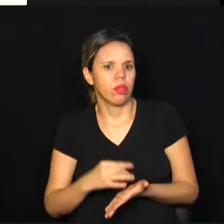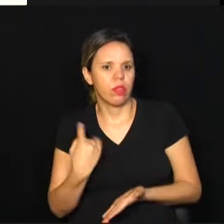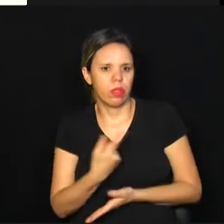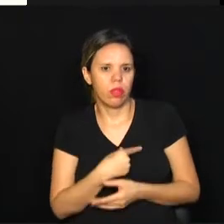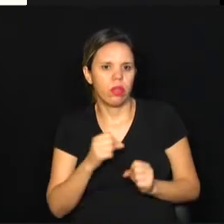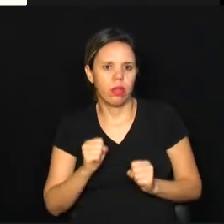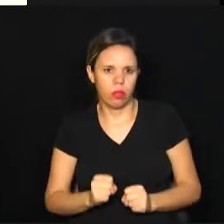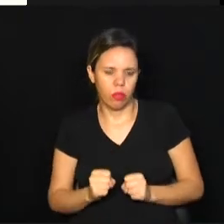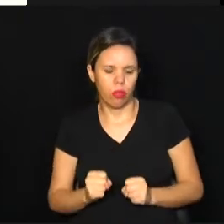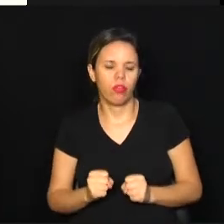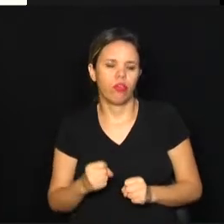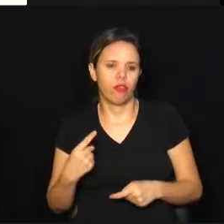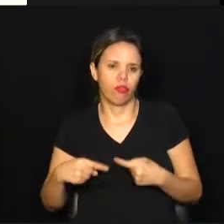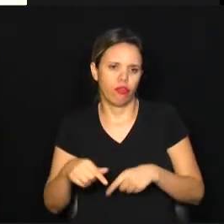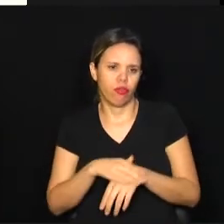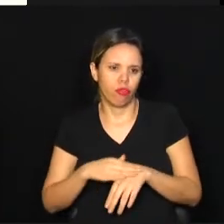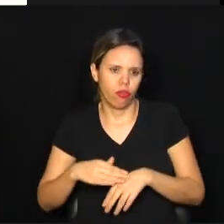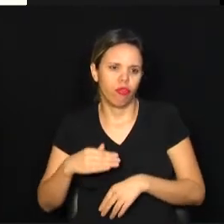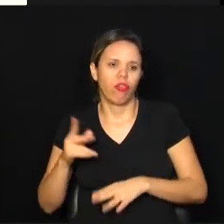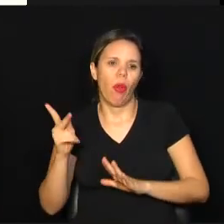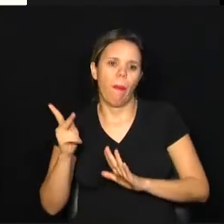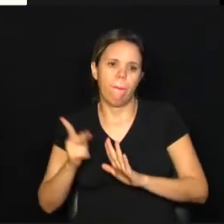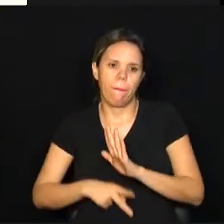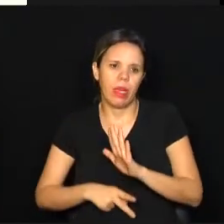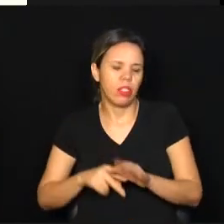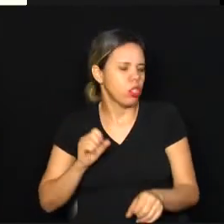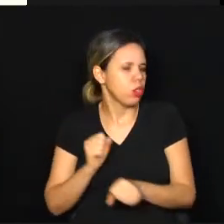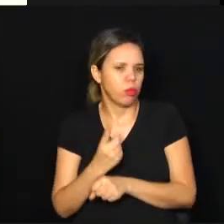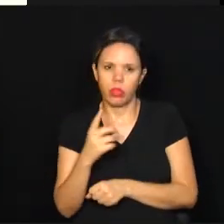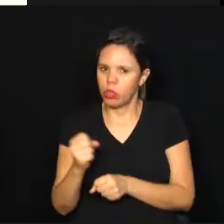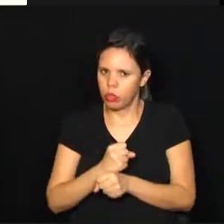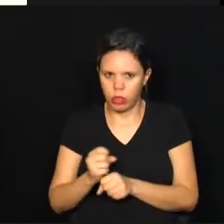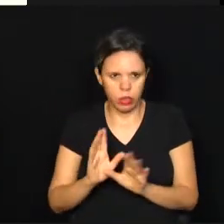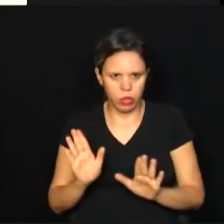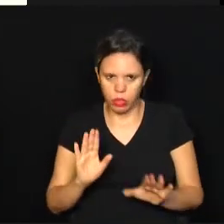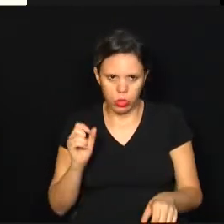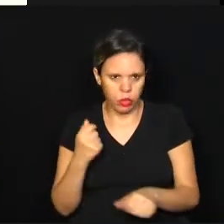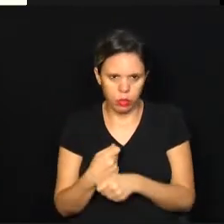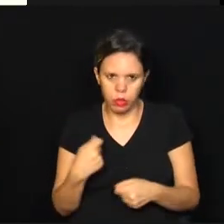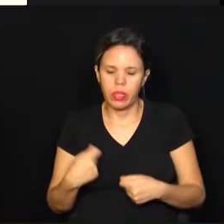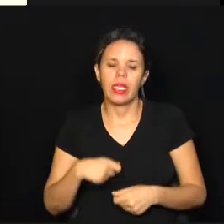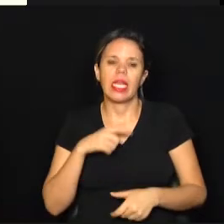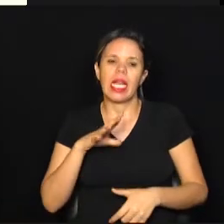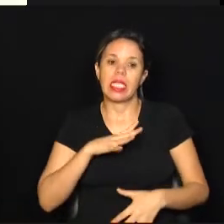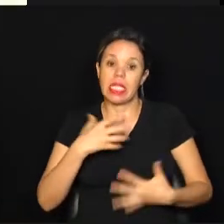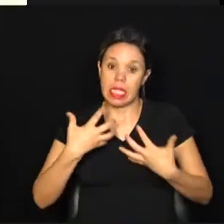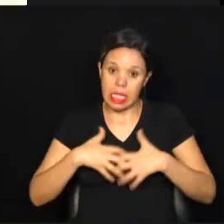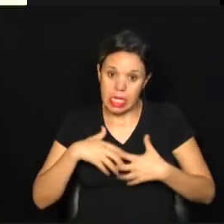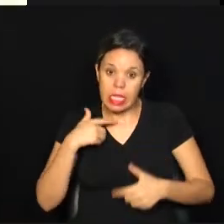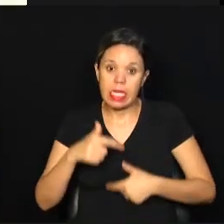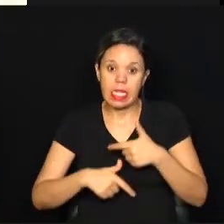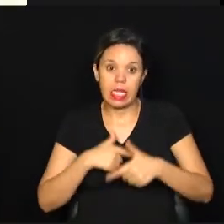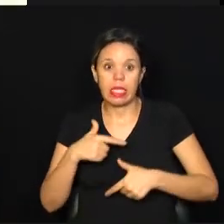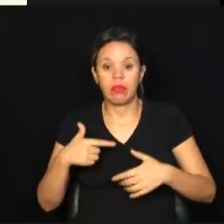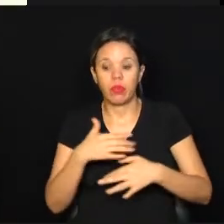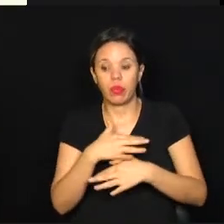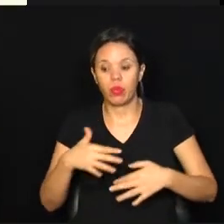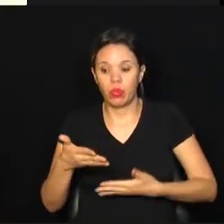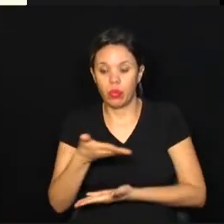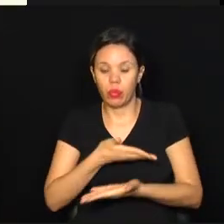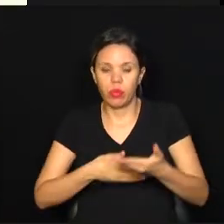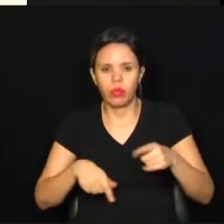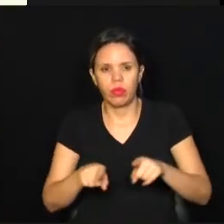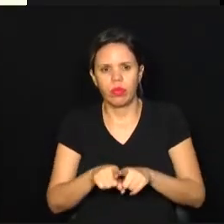pode discutir o plano diretor, não precisa esperar 10 anos, porque a cidade é dinâmica, a cidade, inclusive,